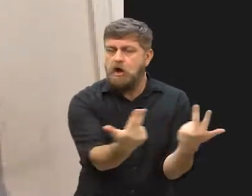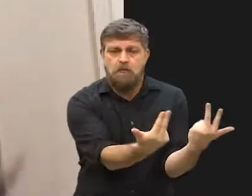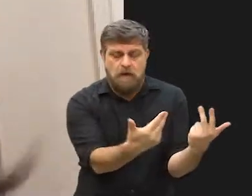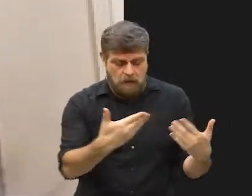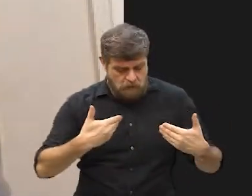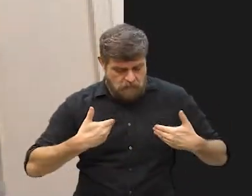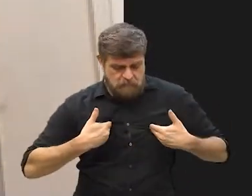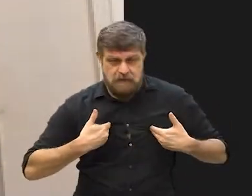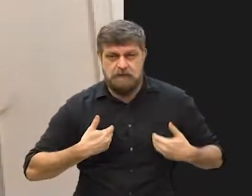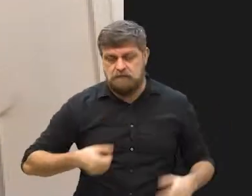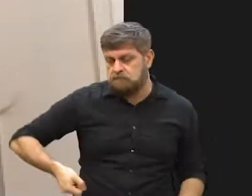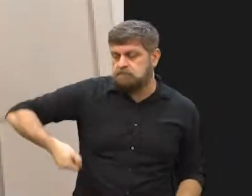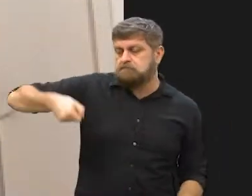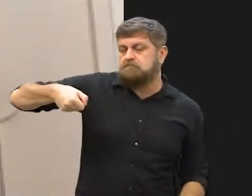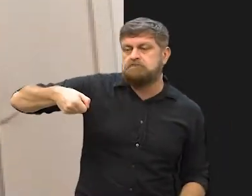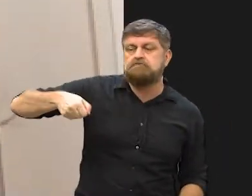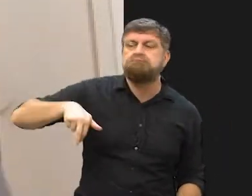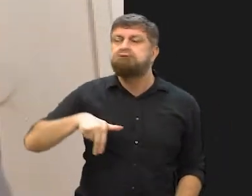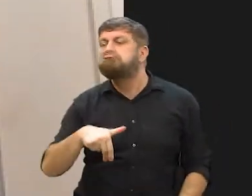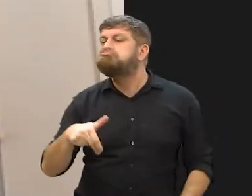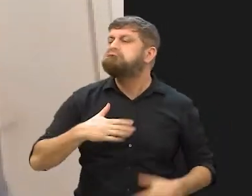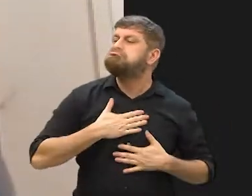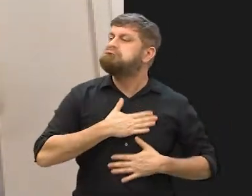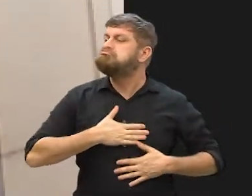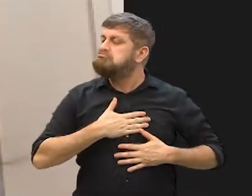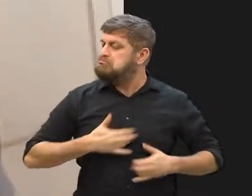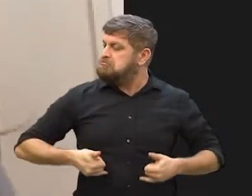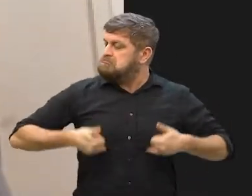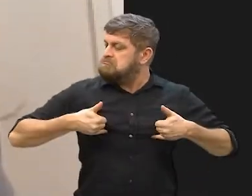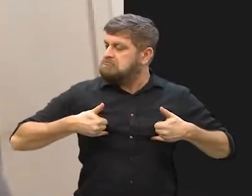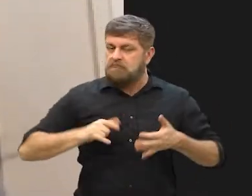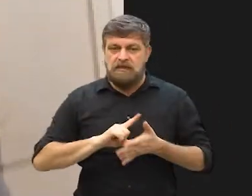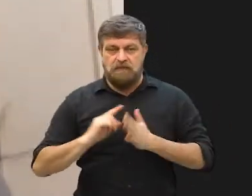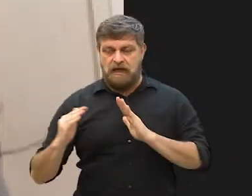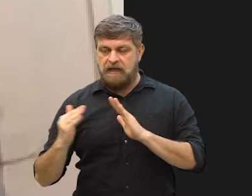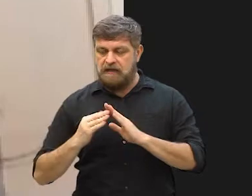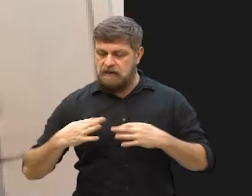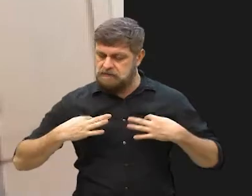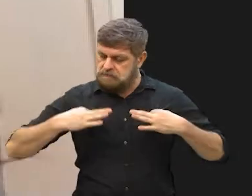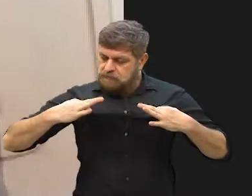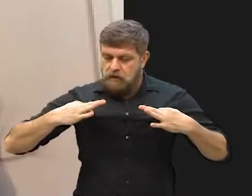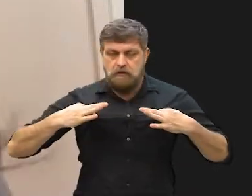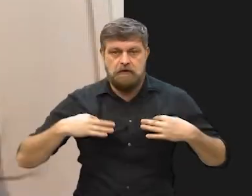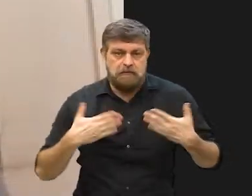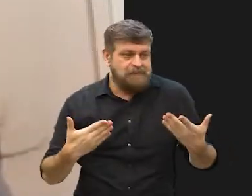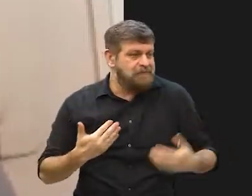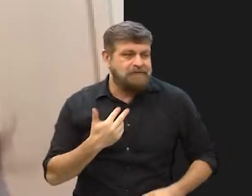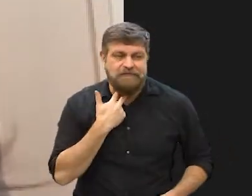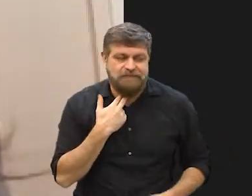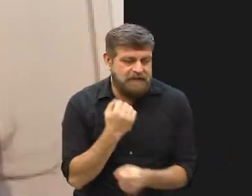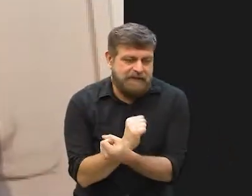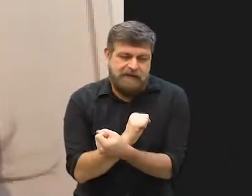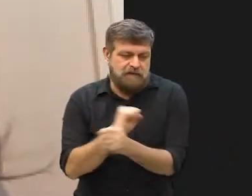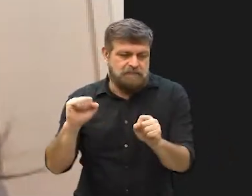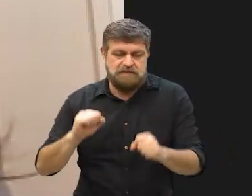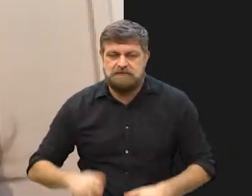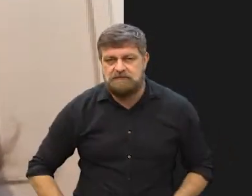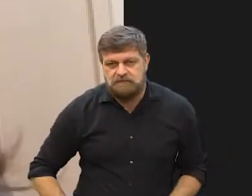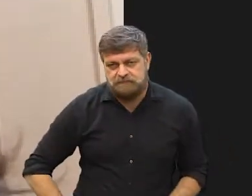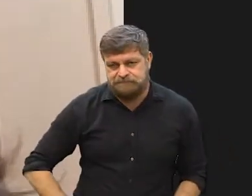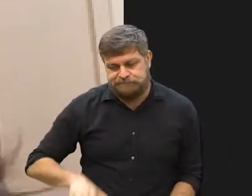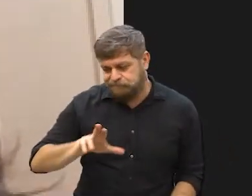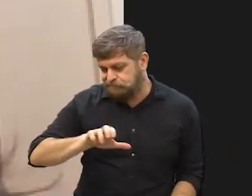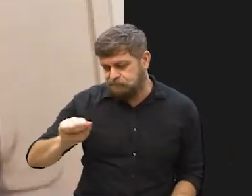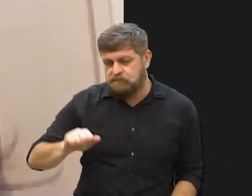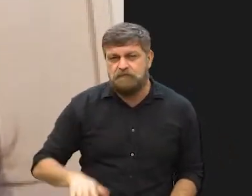servisse, sair de lá com a sacola na mão, toda contente, chegar em casa e já vestir, mas não é o caso. Não é o nosso caso,